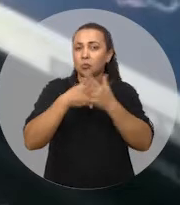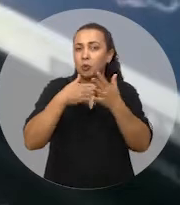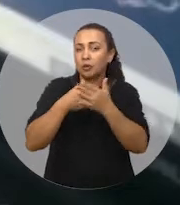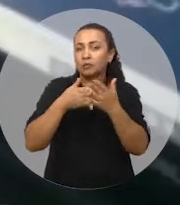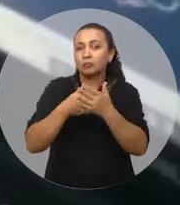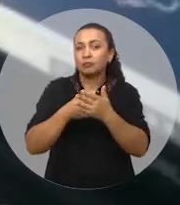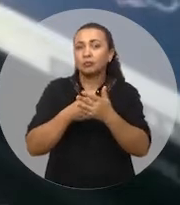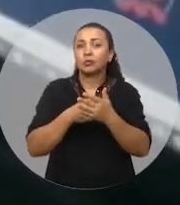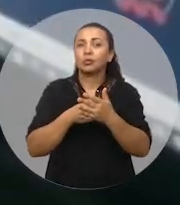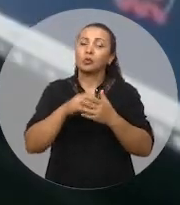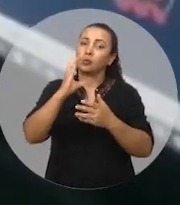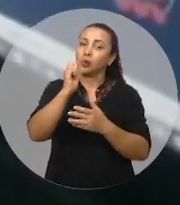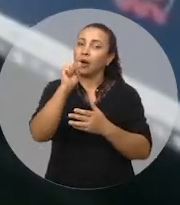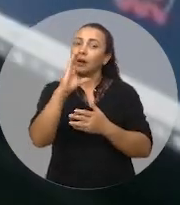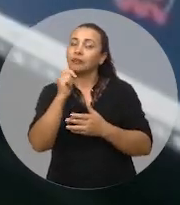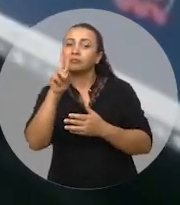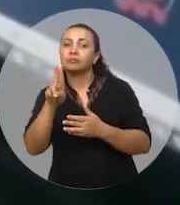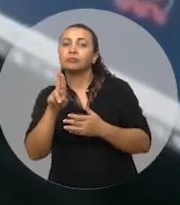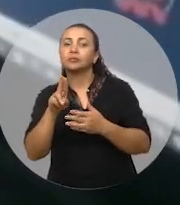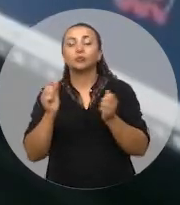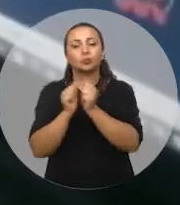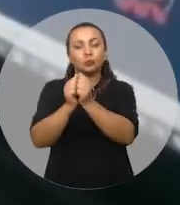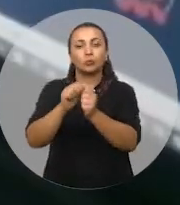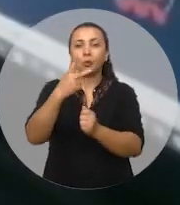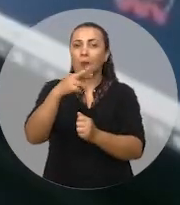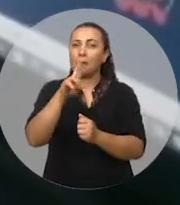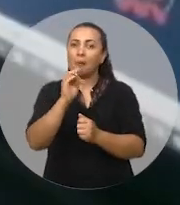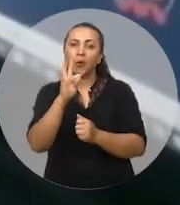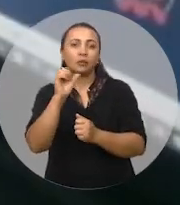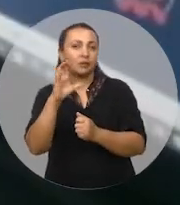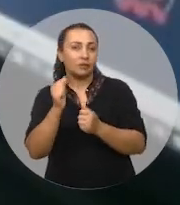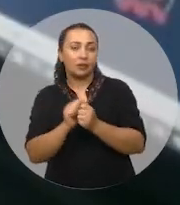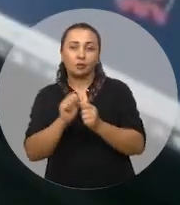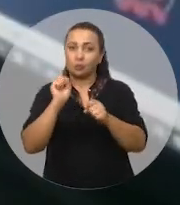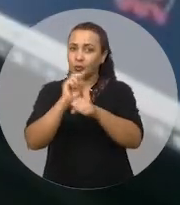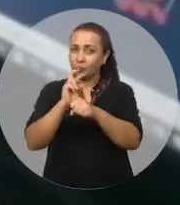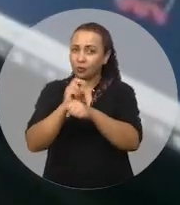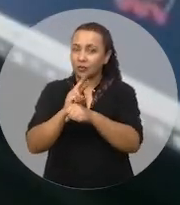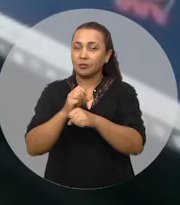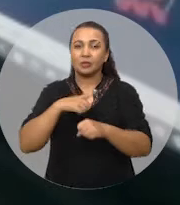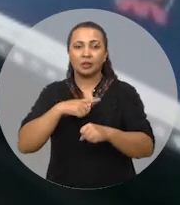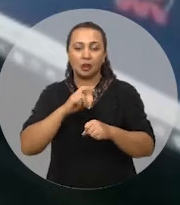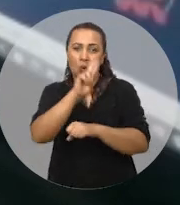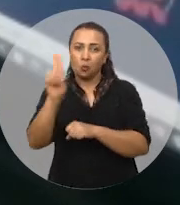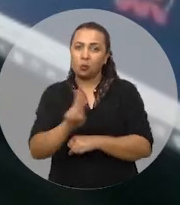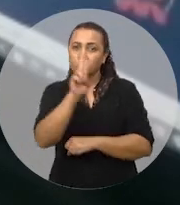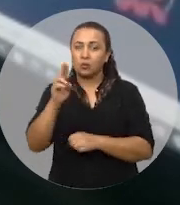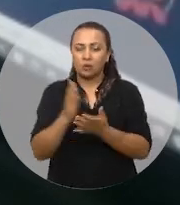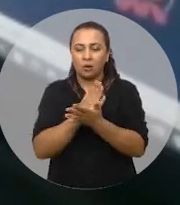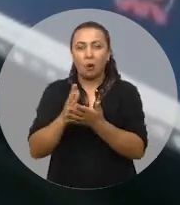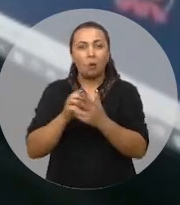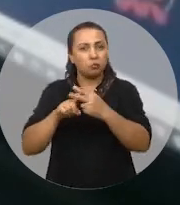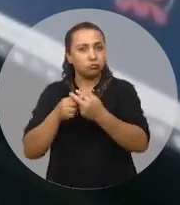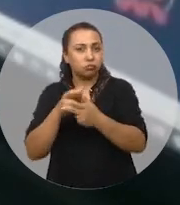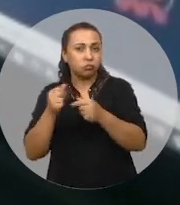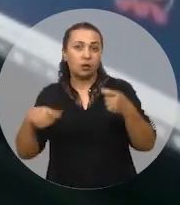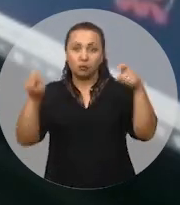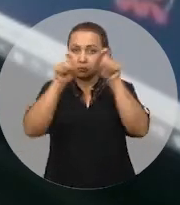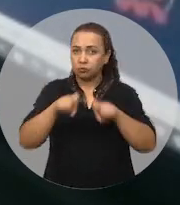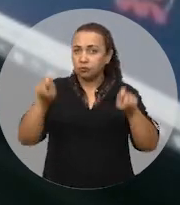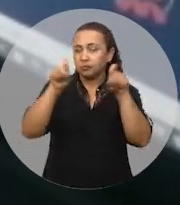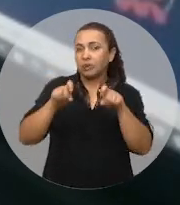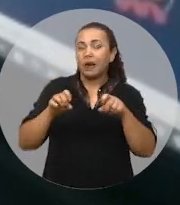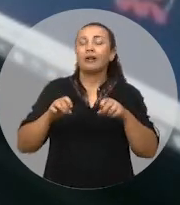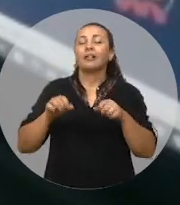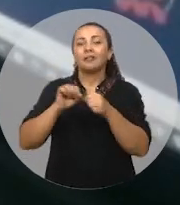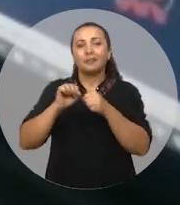oriundos do cacaueiro, juntamente com as proteases do vírus. E nós temos utilizado algumas ferramentas computacionais que